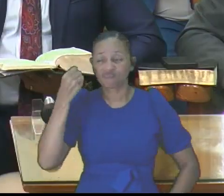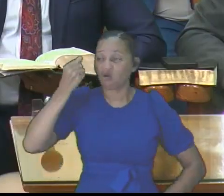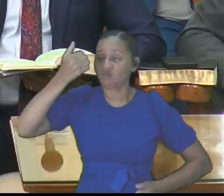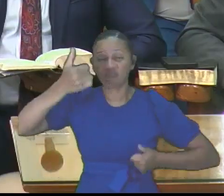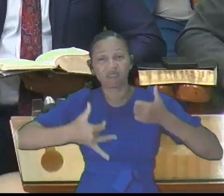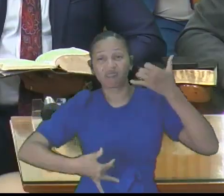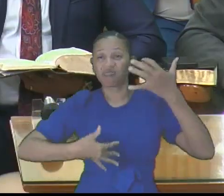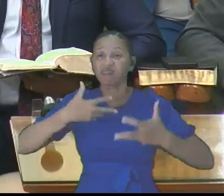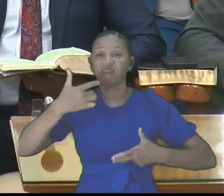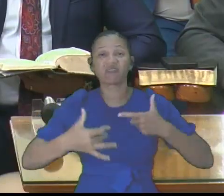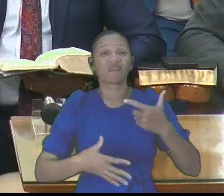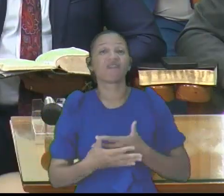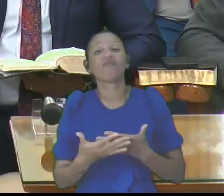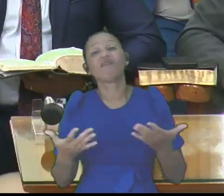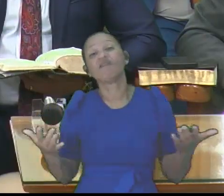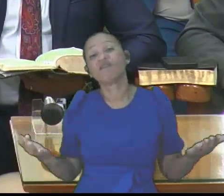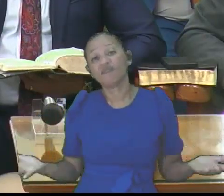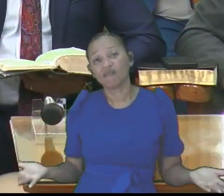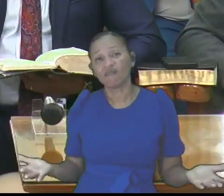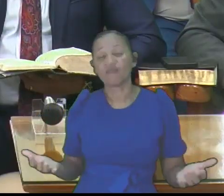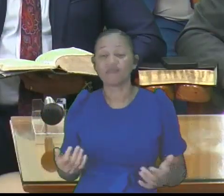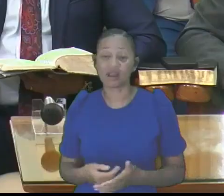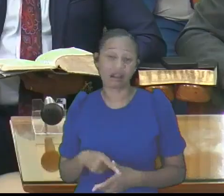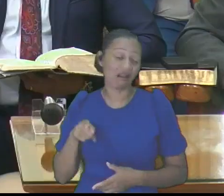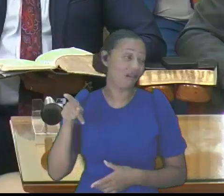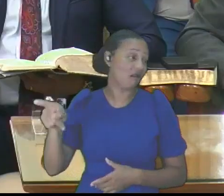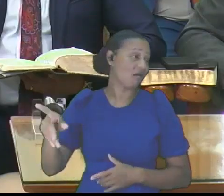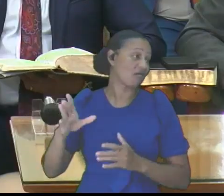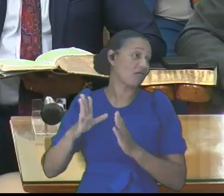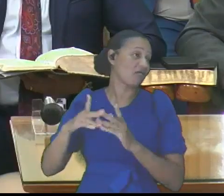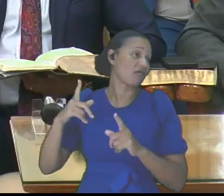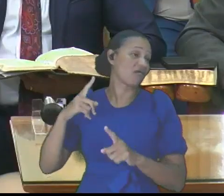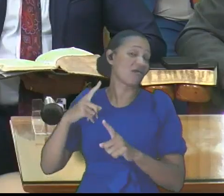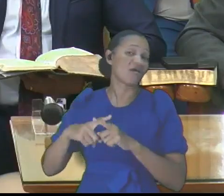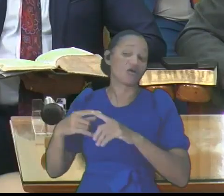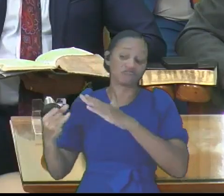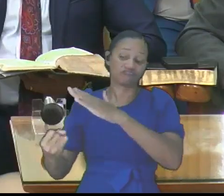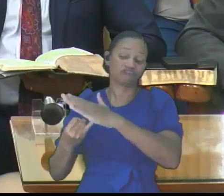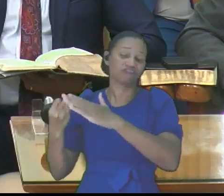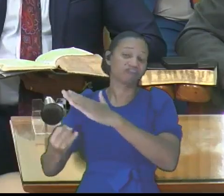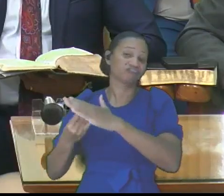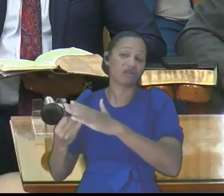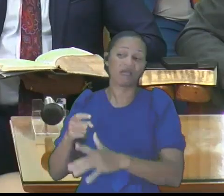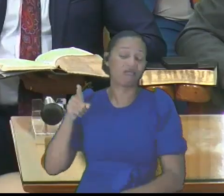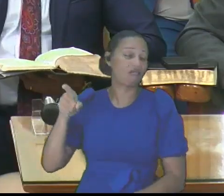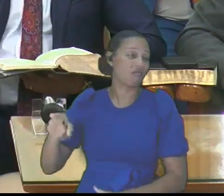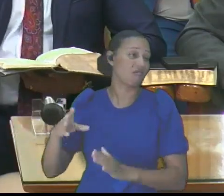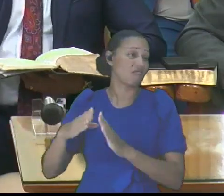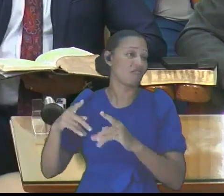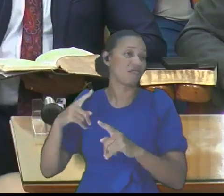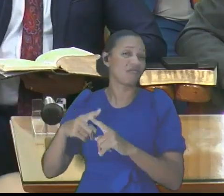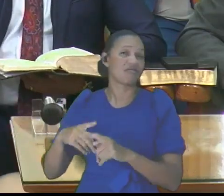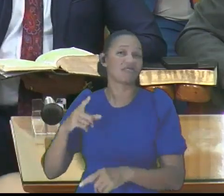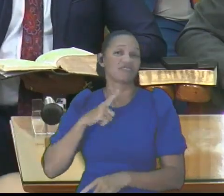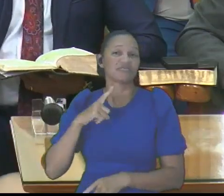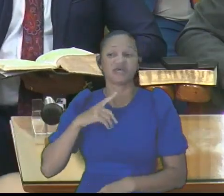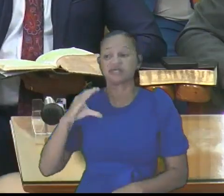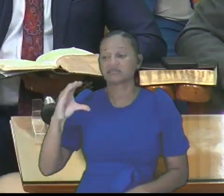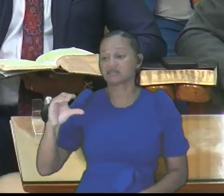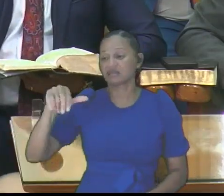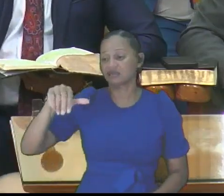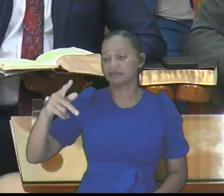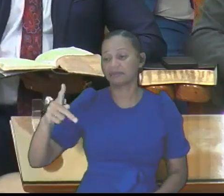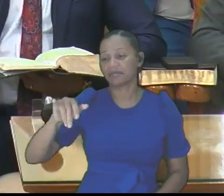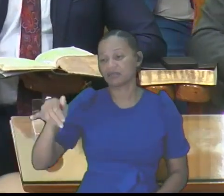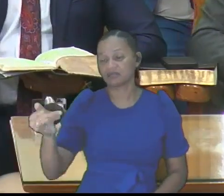sofismático. Qual é o argumento deles? Lá na igreja é uma instituição. Lá na igreja tem CNPJ. Lá